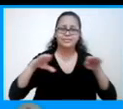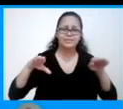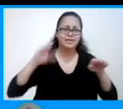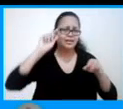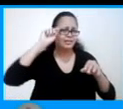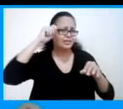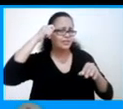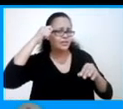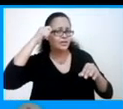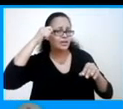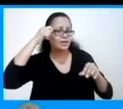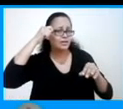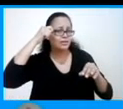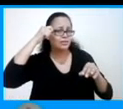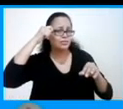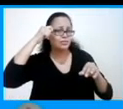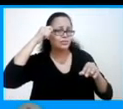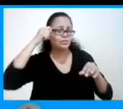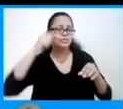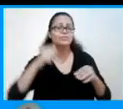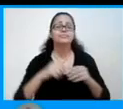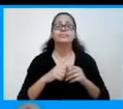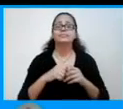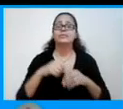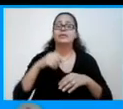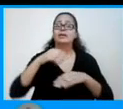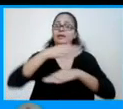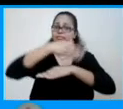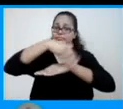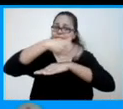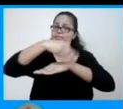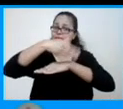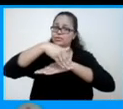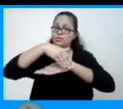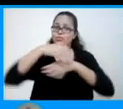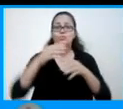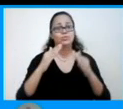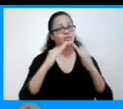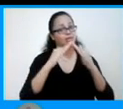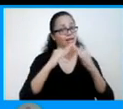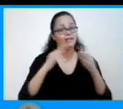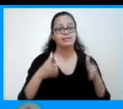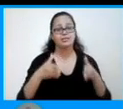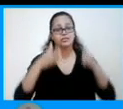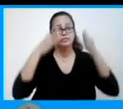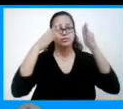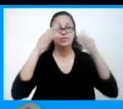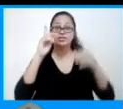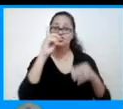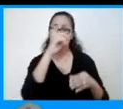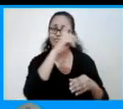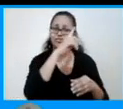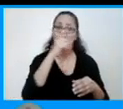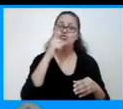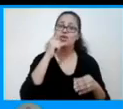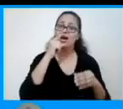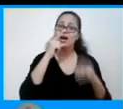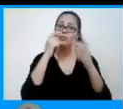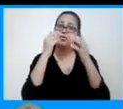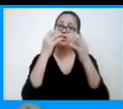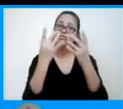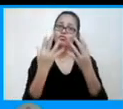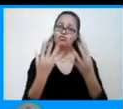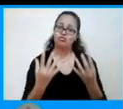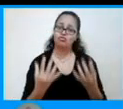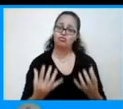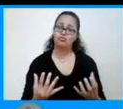edificações, asfalto, calçadas, avenidas, casas, né, edifícios, isso vai dificultar a absorção da água, porque a água que cai